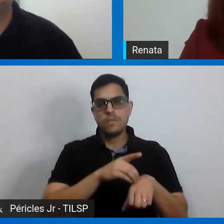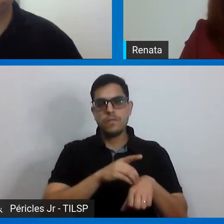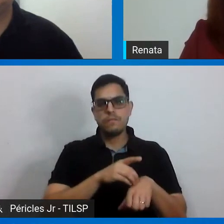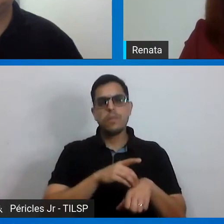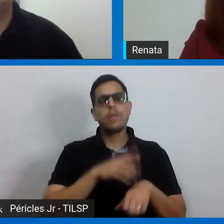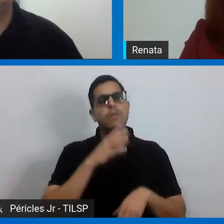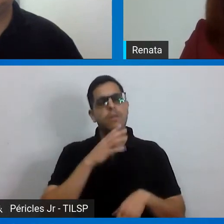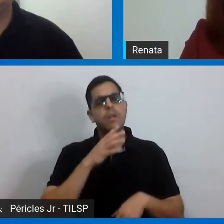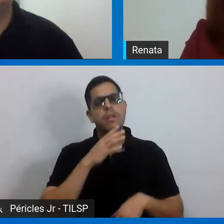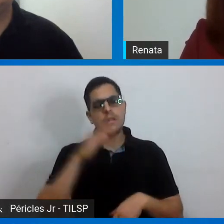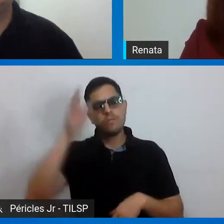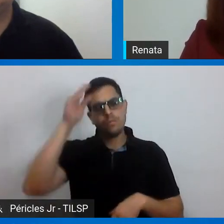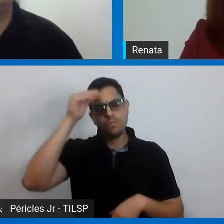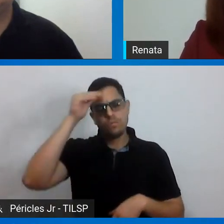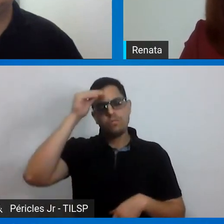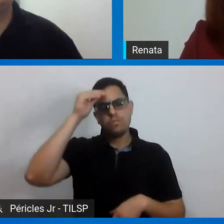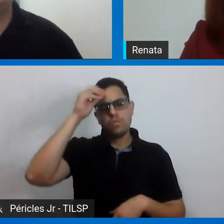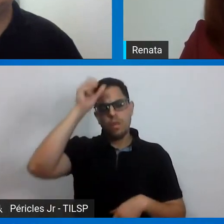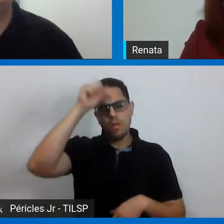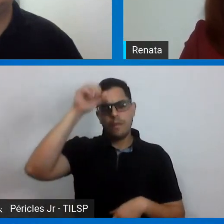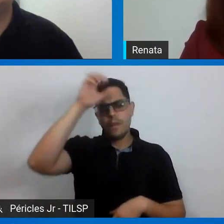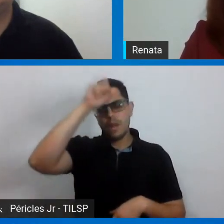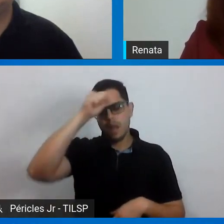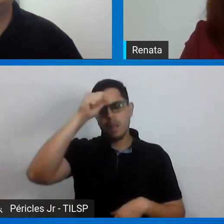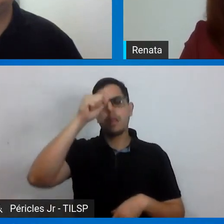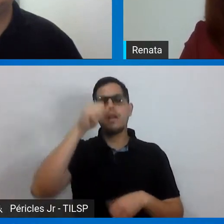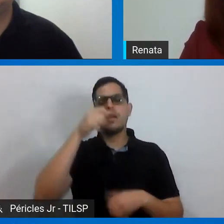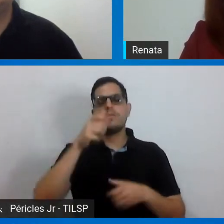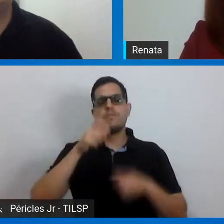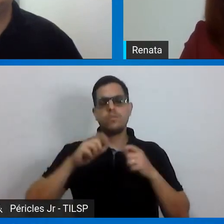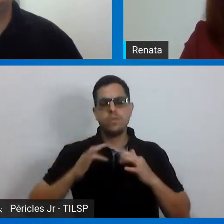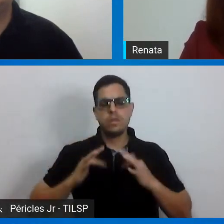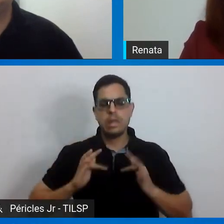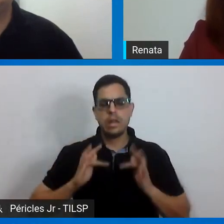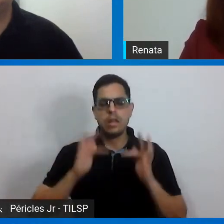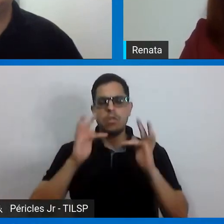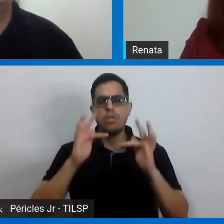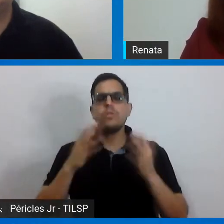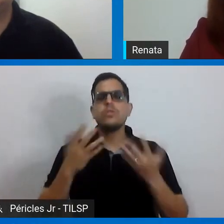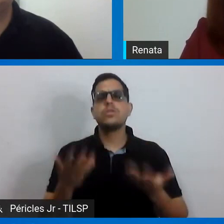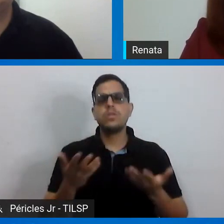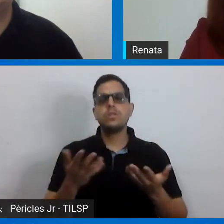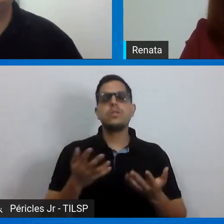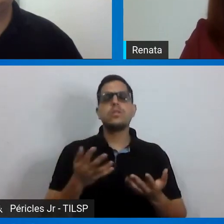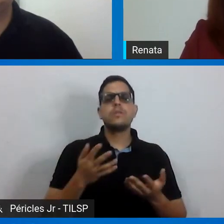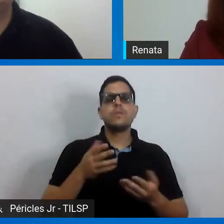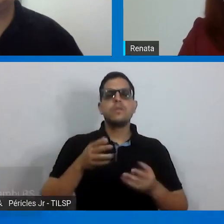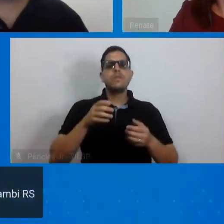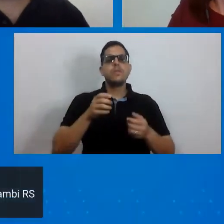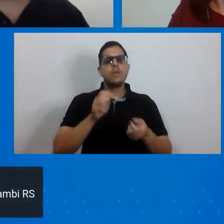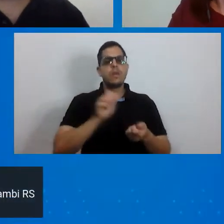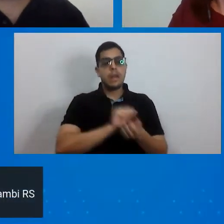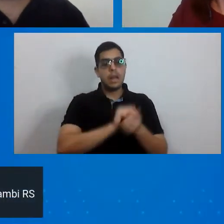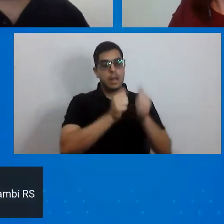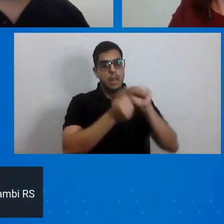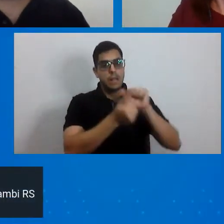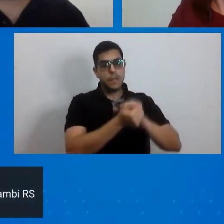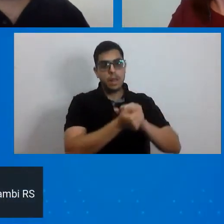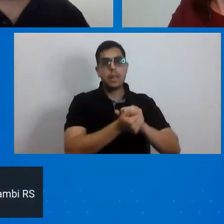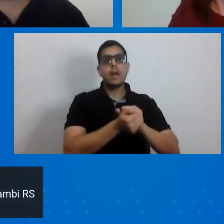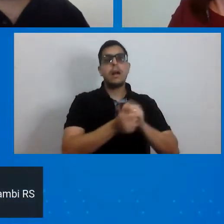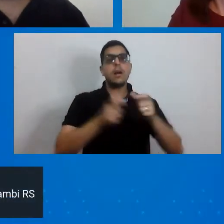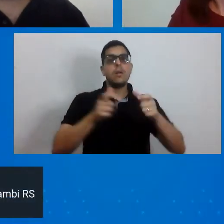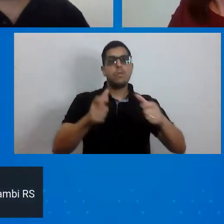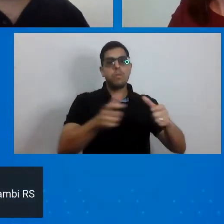mas ter a capacidade de por meio dela das quais conhece desenvolver o saber ao estabelecer